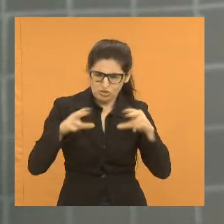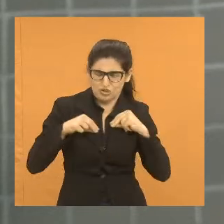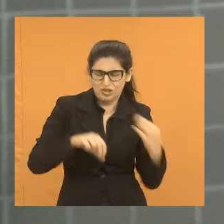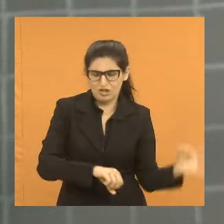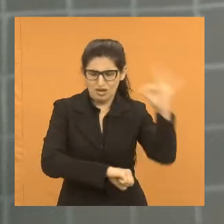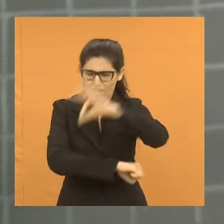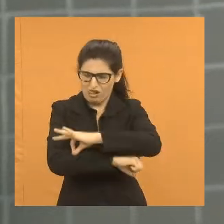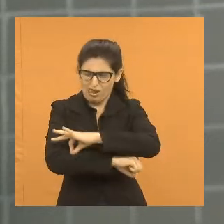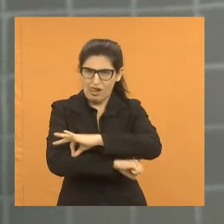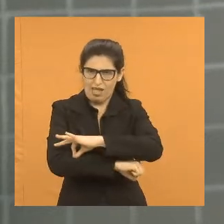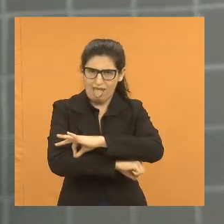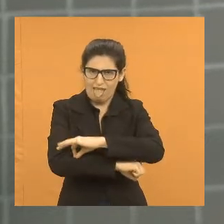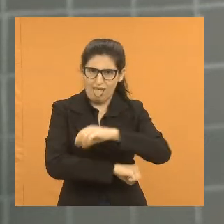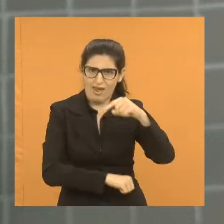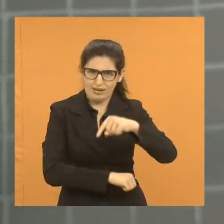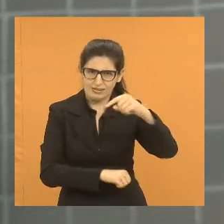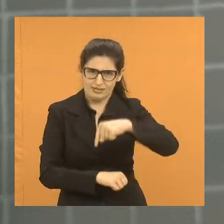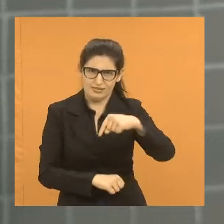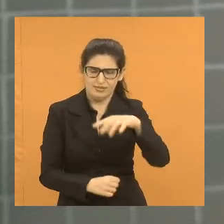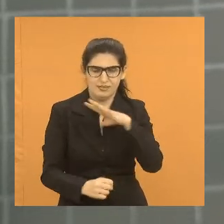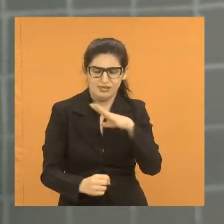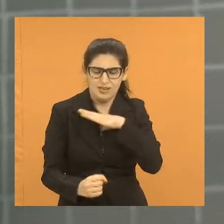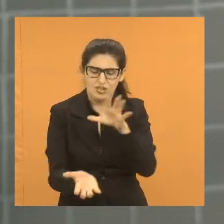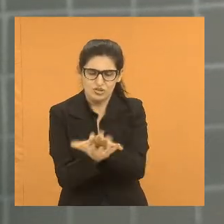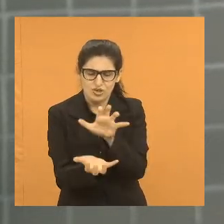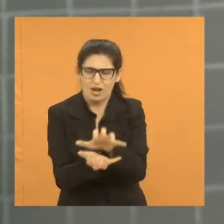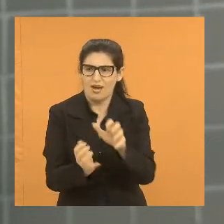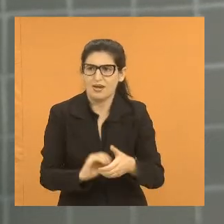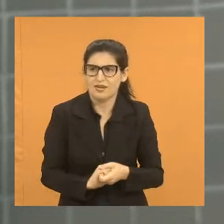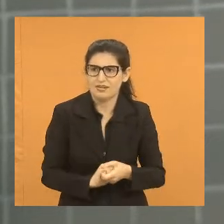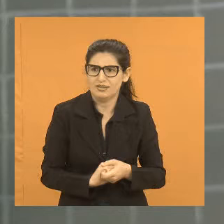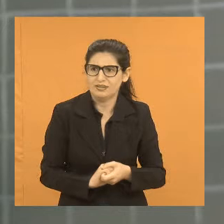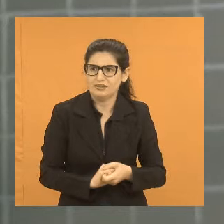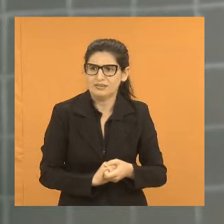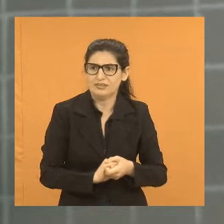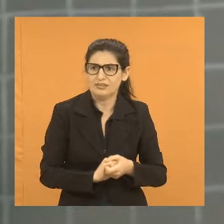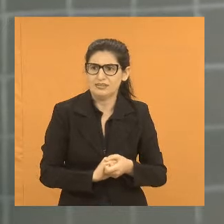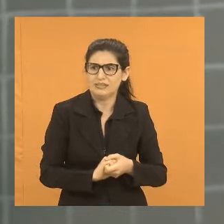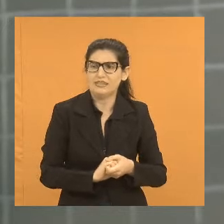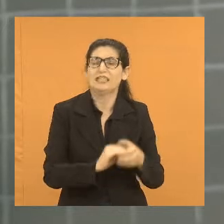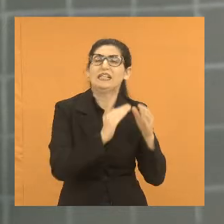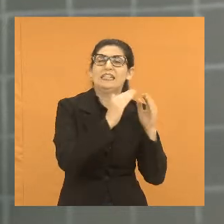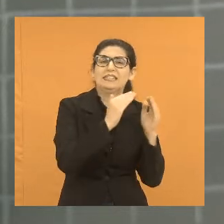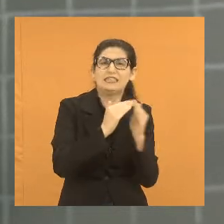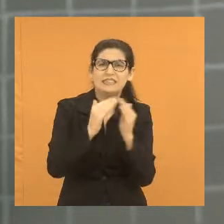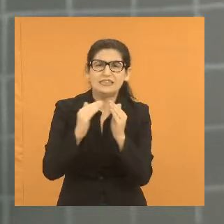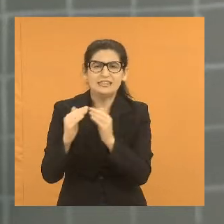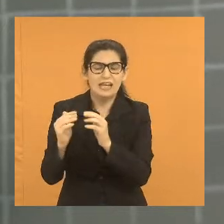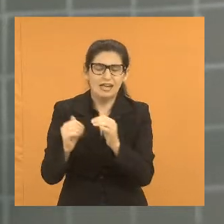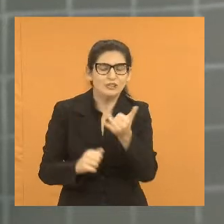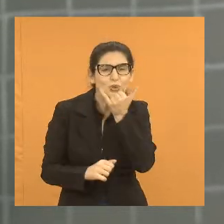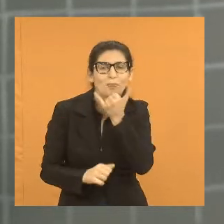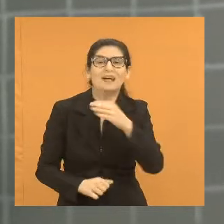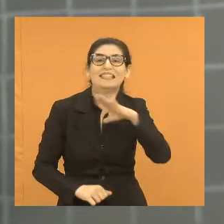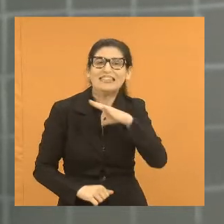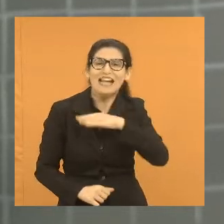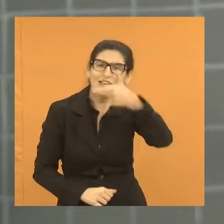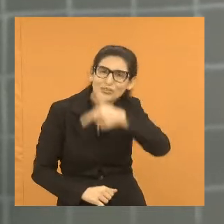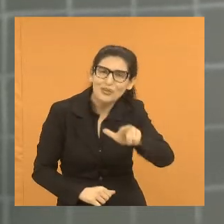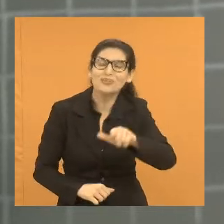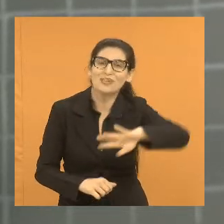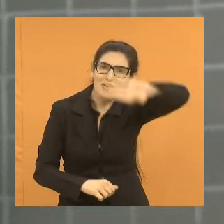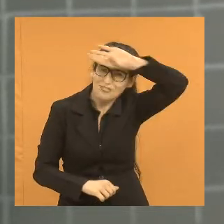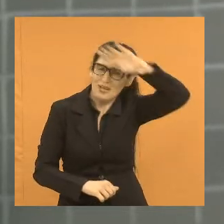município, de estarmos cercados por municípios com ocorrência de febre maculosa, de febre amarela,